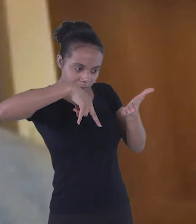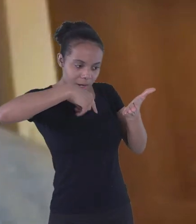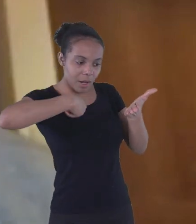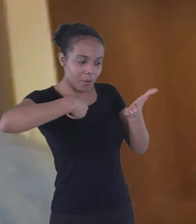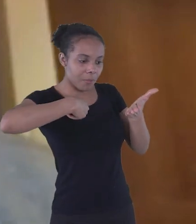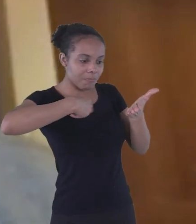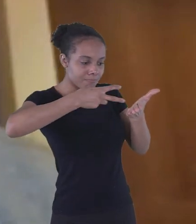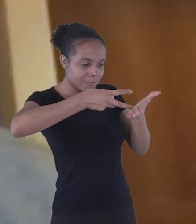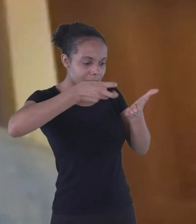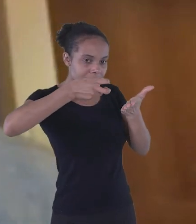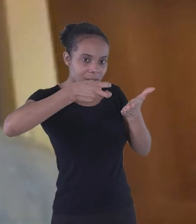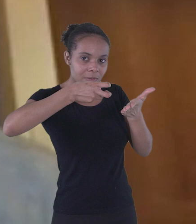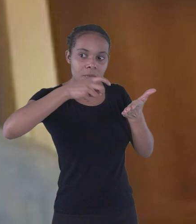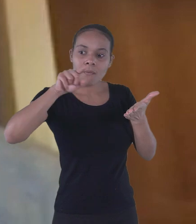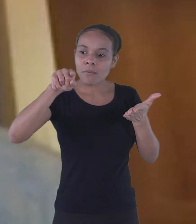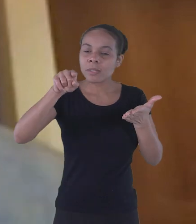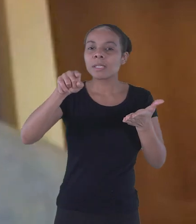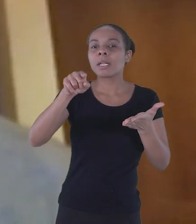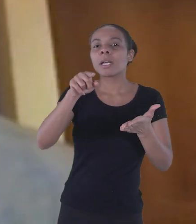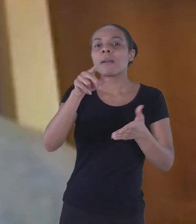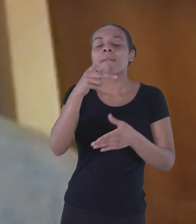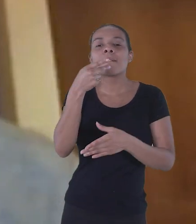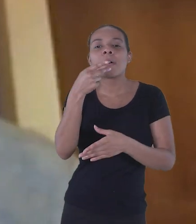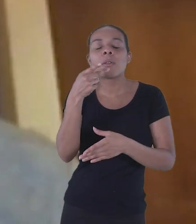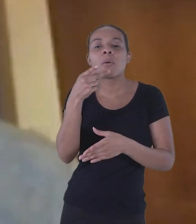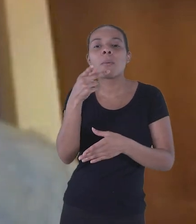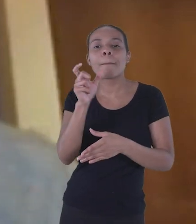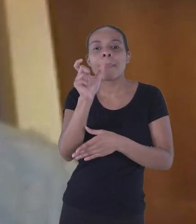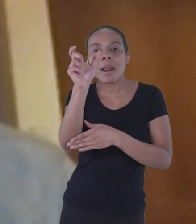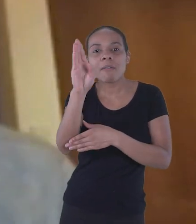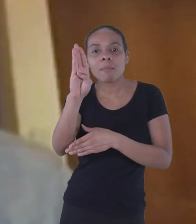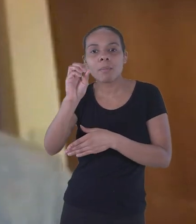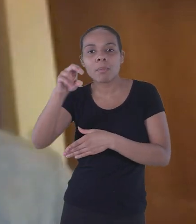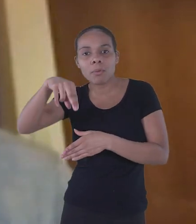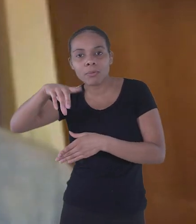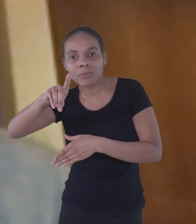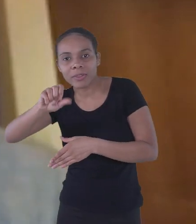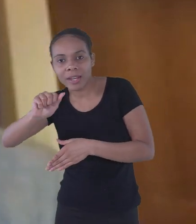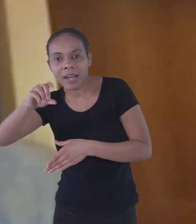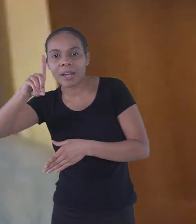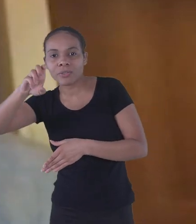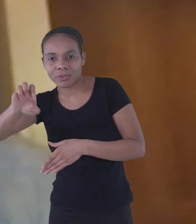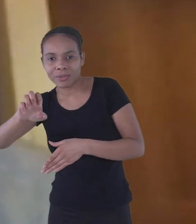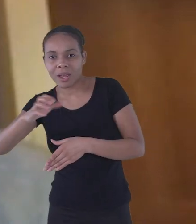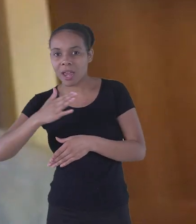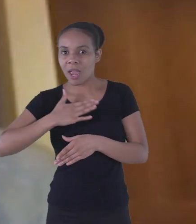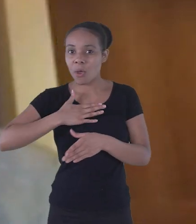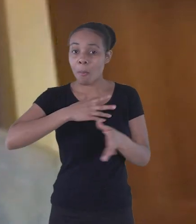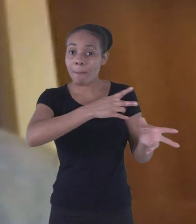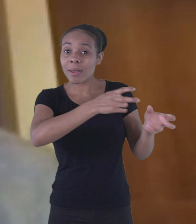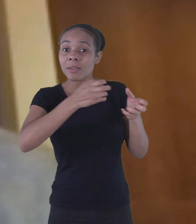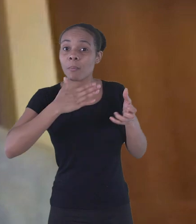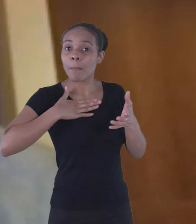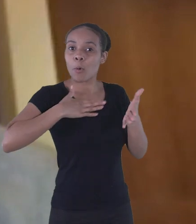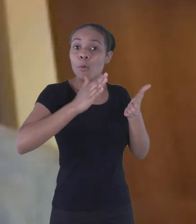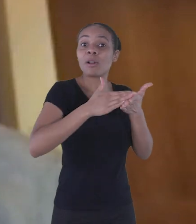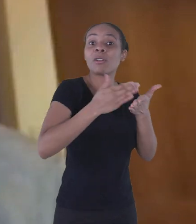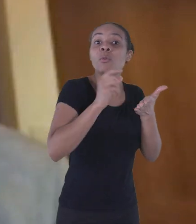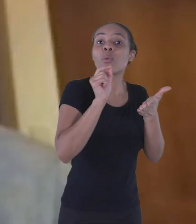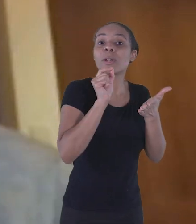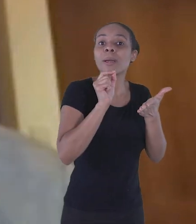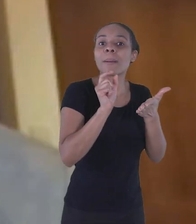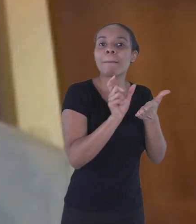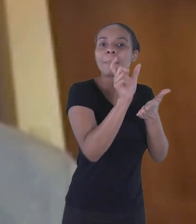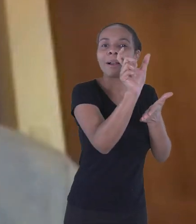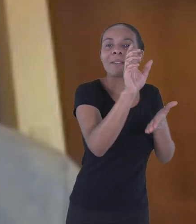maturidade, talvez, mais modesta também, né? Então, é um pouco